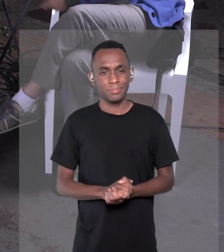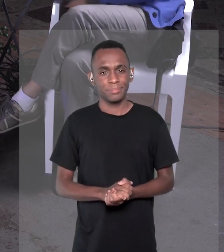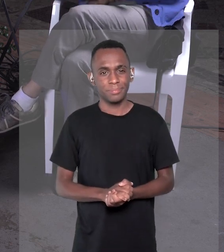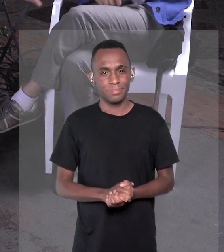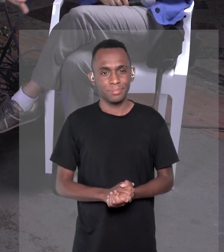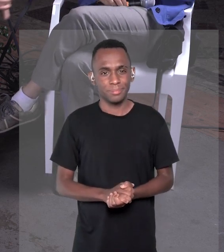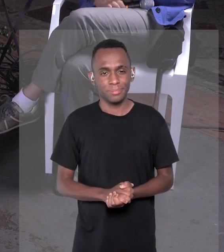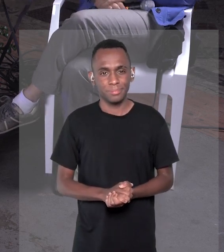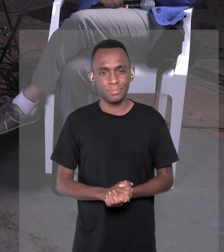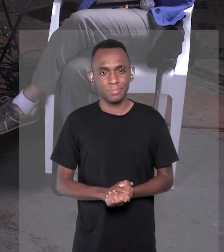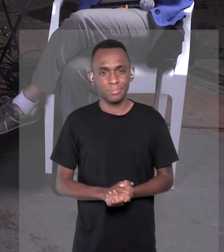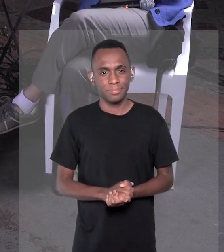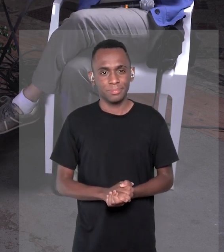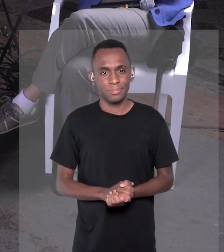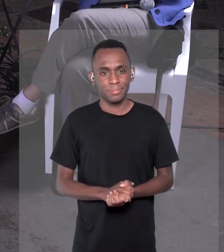É isso.